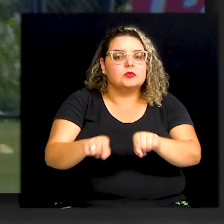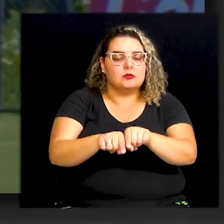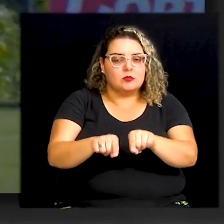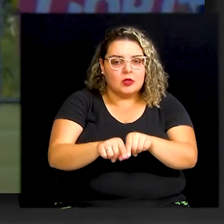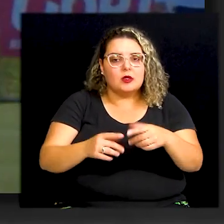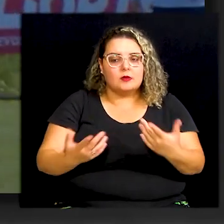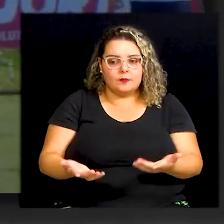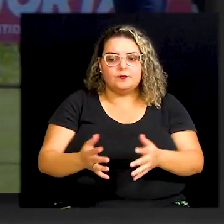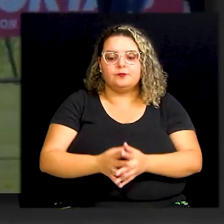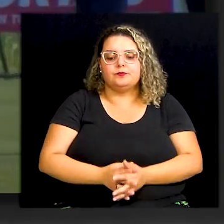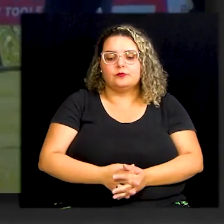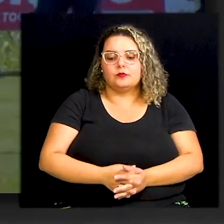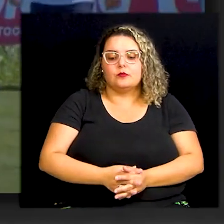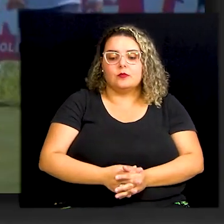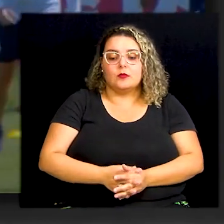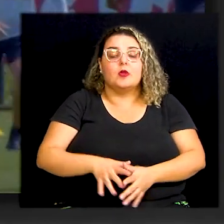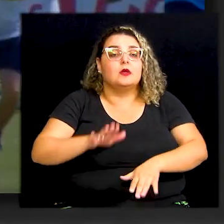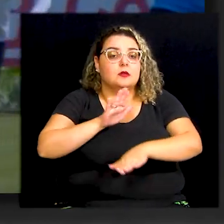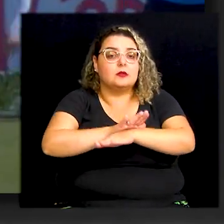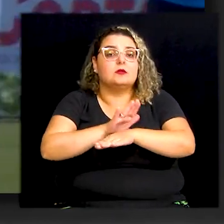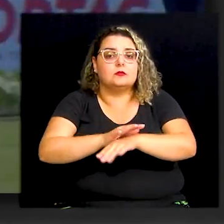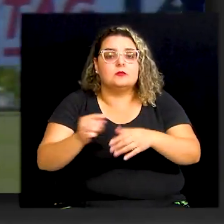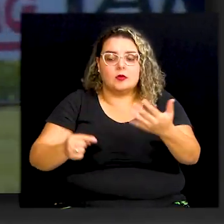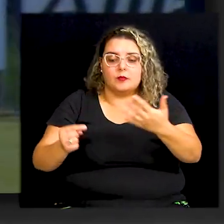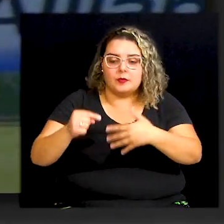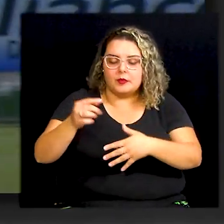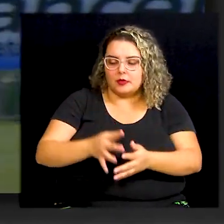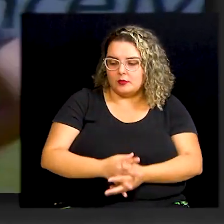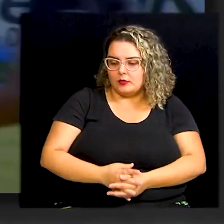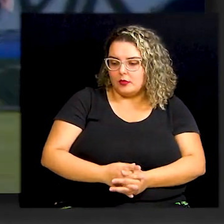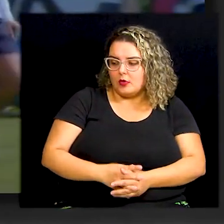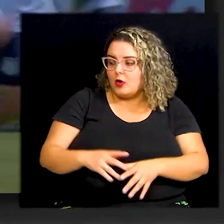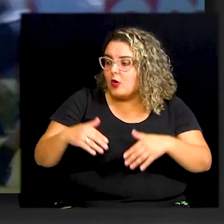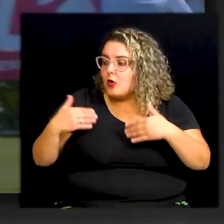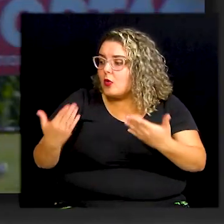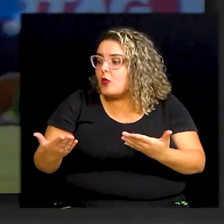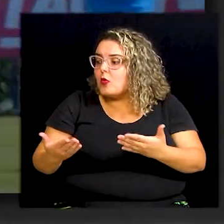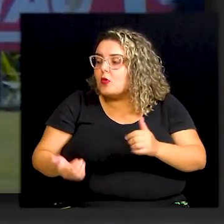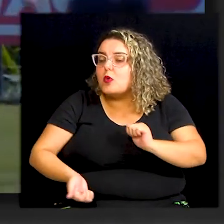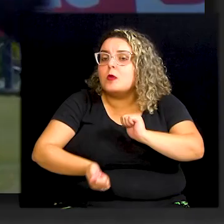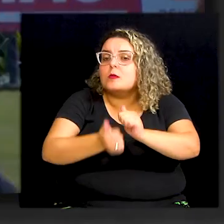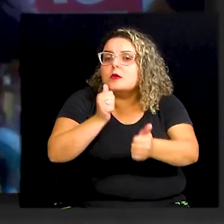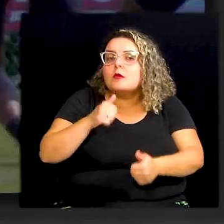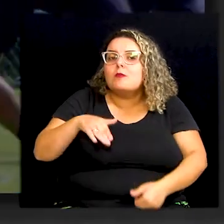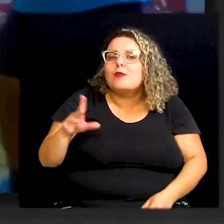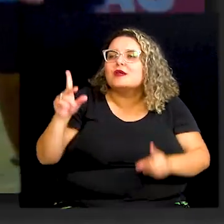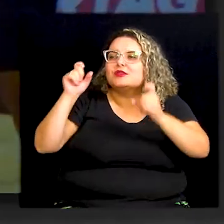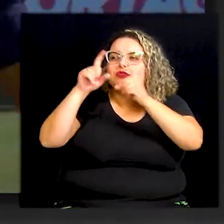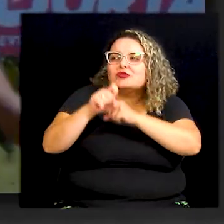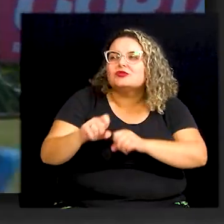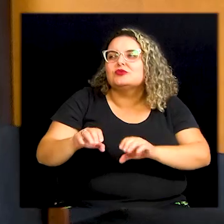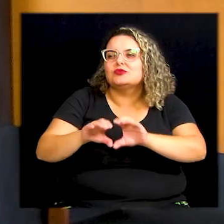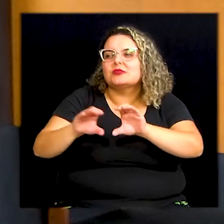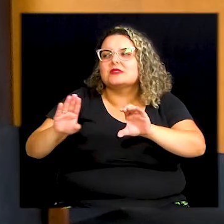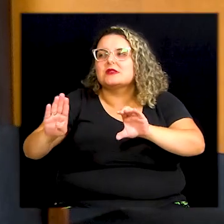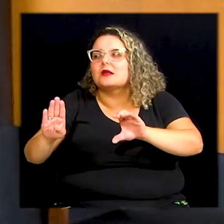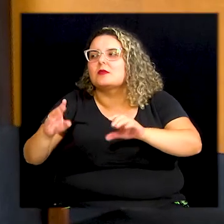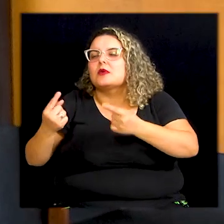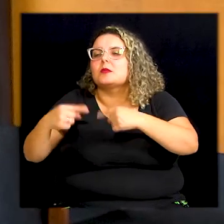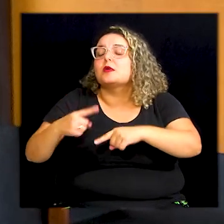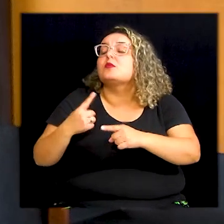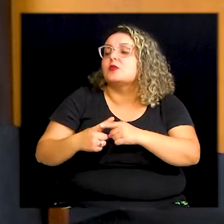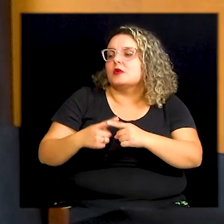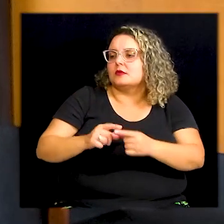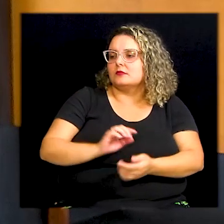também. Então, eles ajudam bastante a gente nesse quesito. Qual que foi a partida mais difícil do Campeonato Brasileiro da Série B e